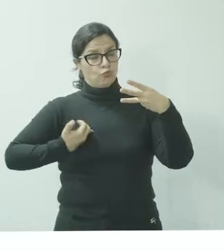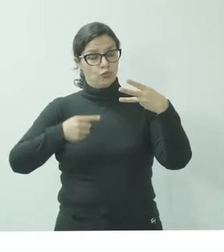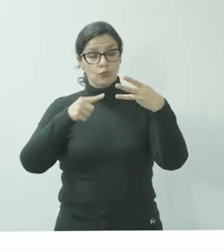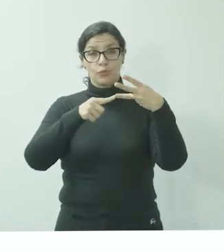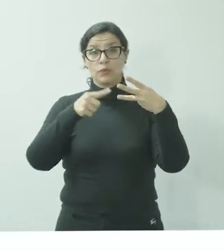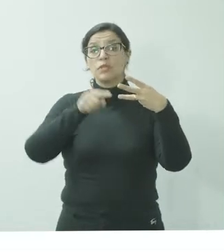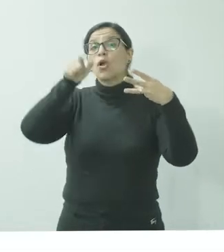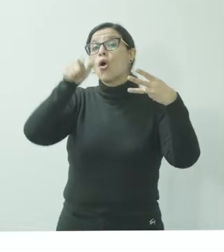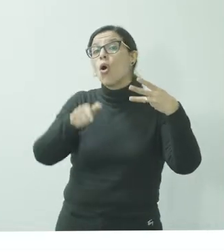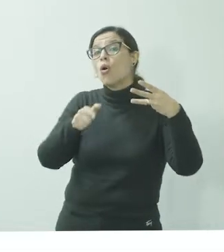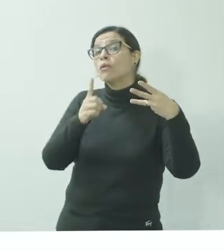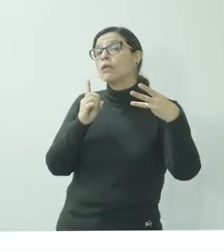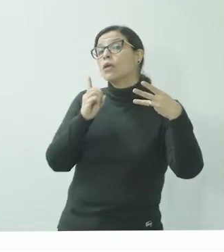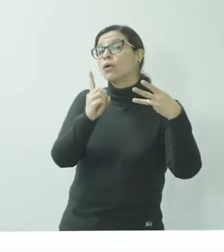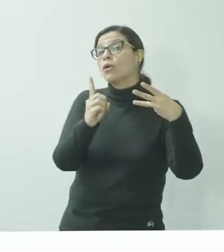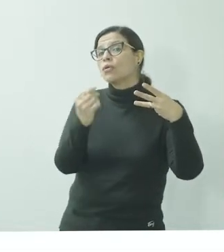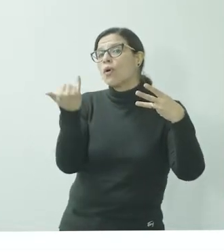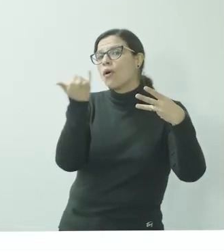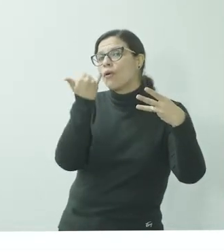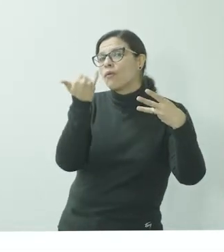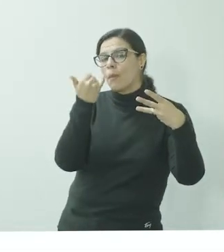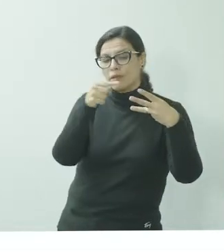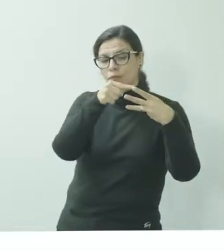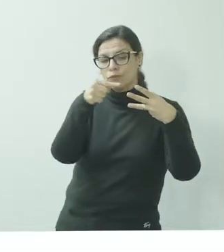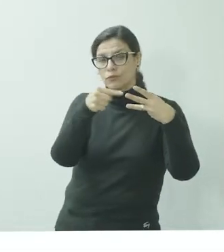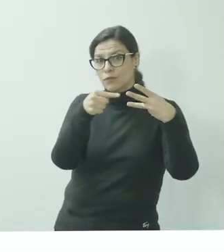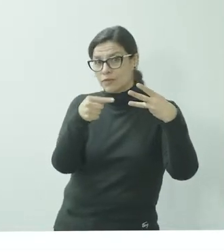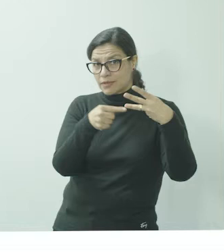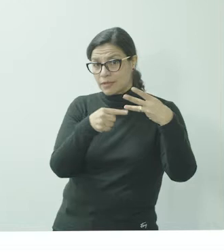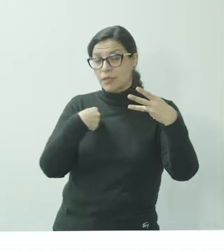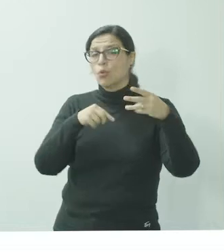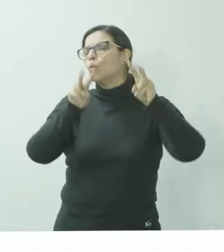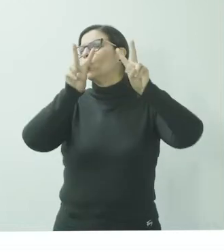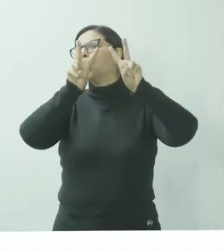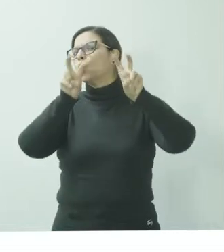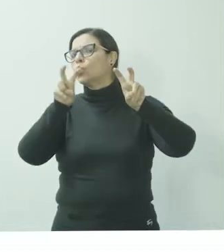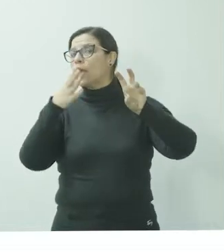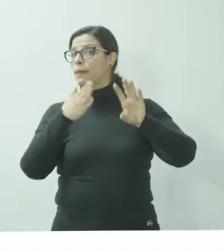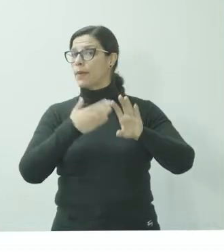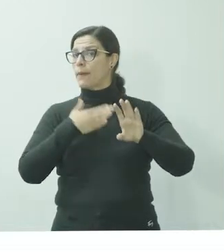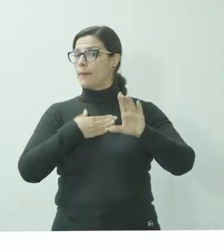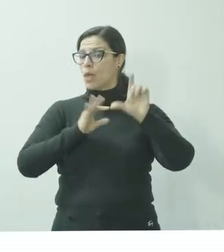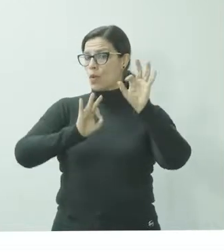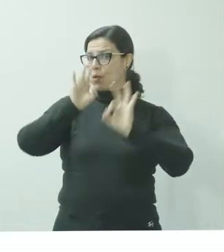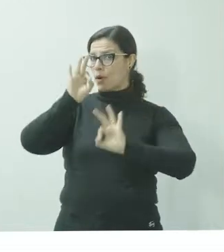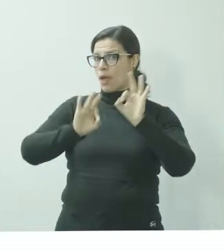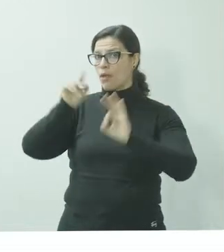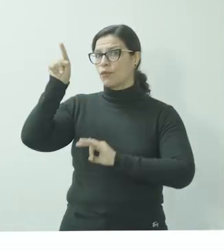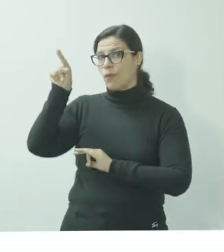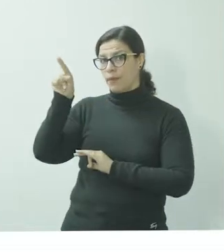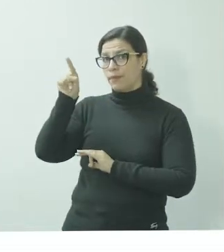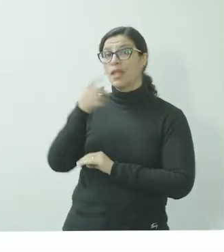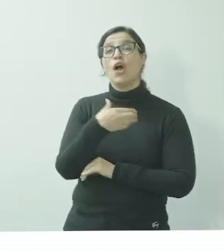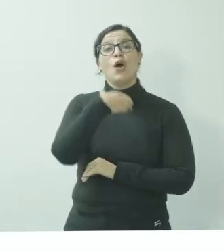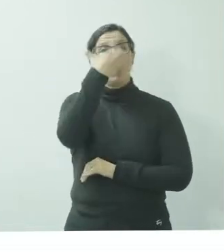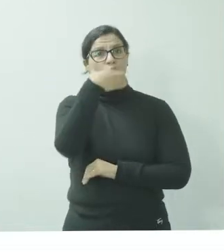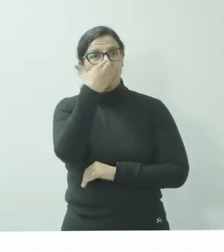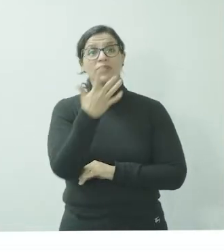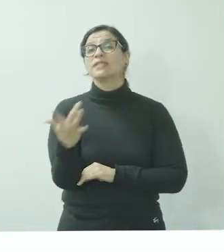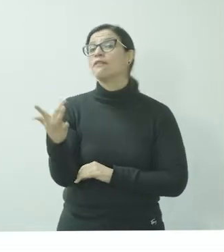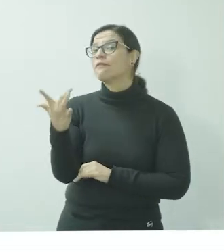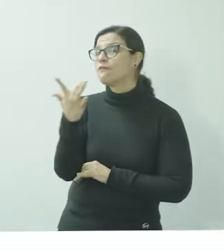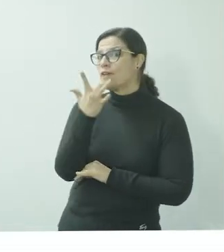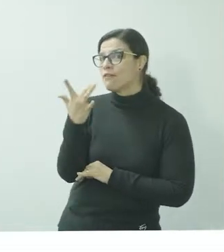os números e a Fonte então o título utilizado no meu gráfico eram